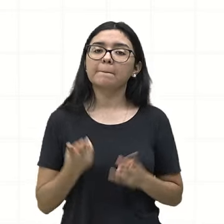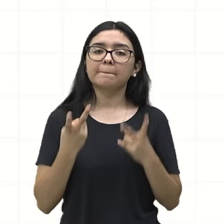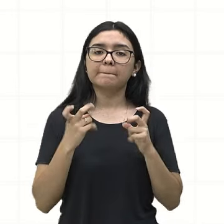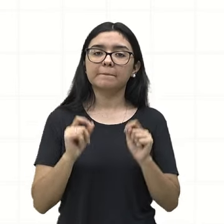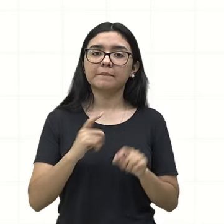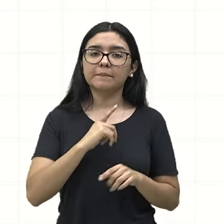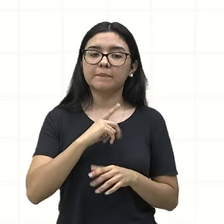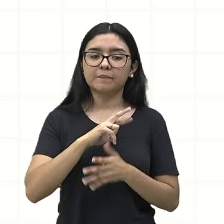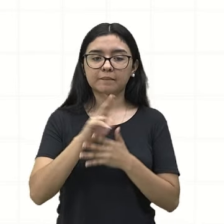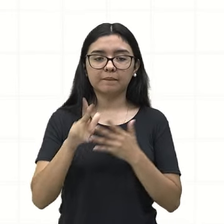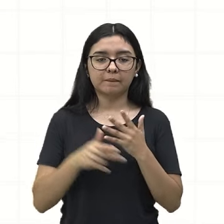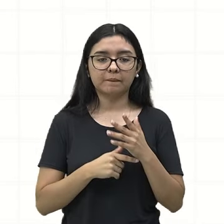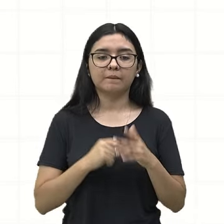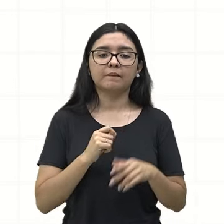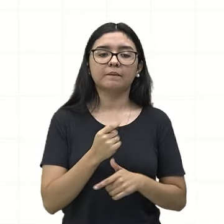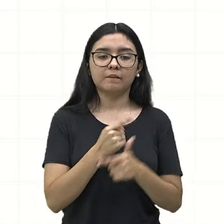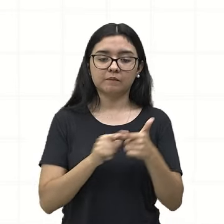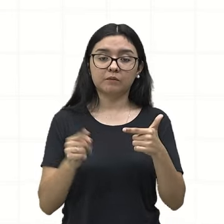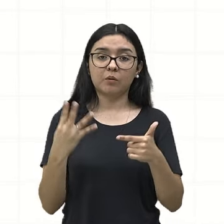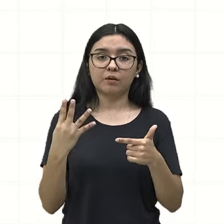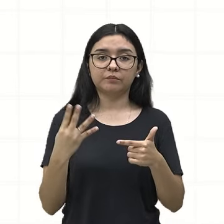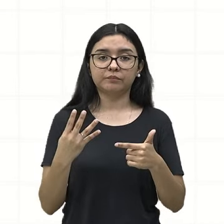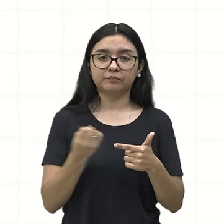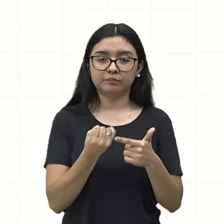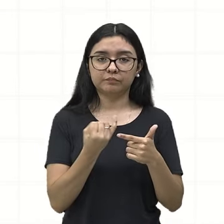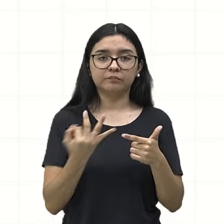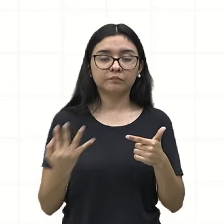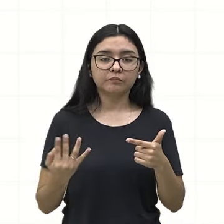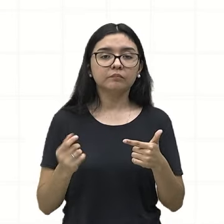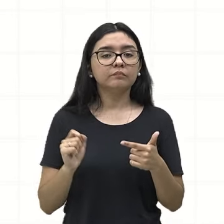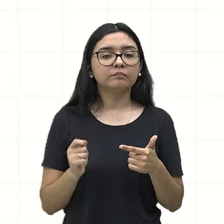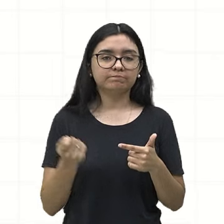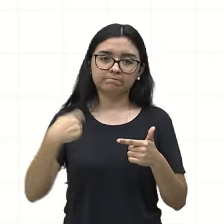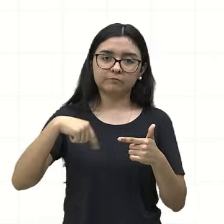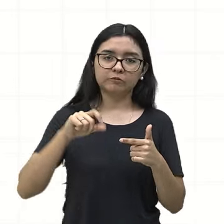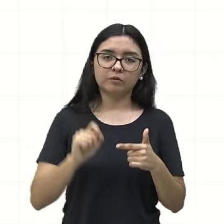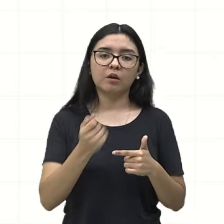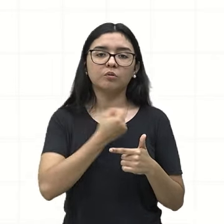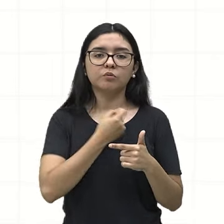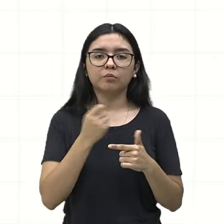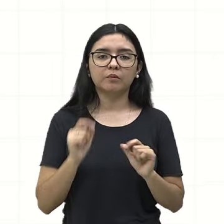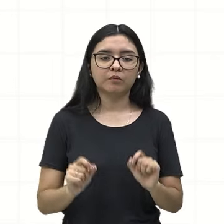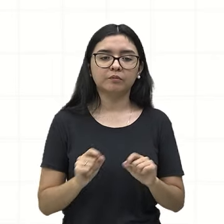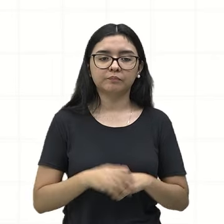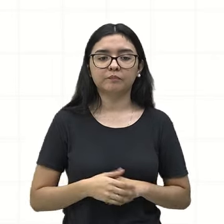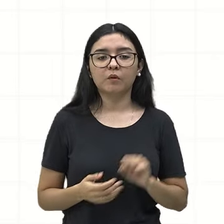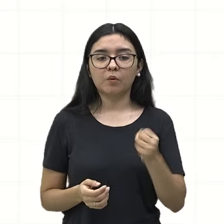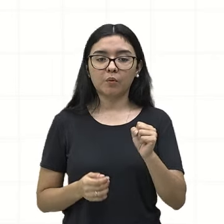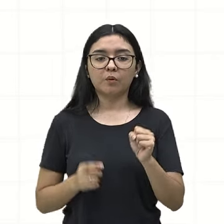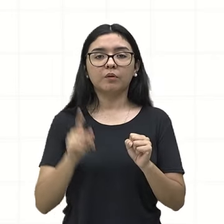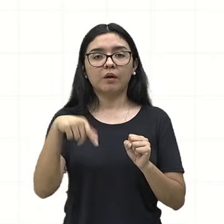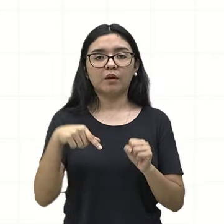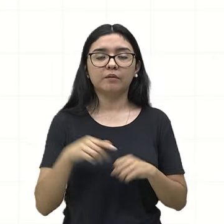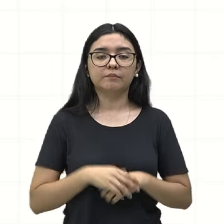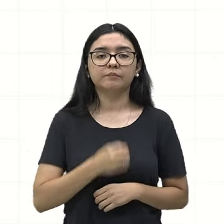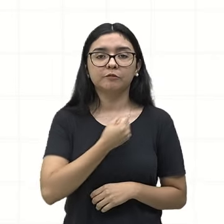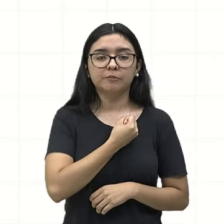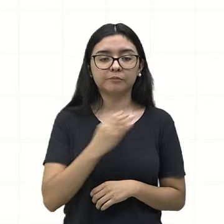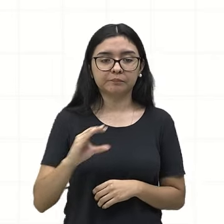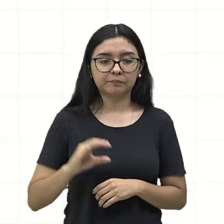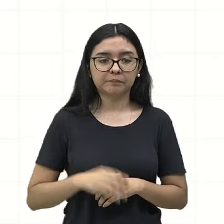temos divisores de 8, são 4 divisores. Então, nesse caso, nós estamos diante de um número que ele é um número composto.